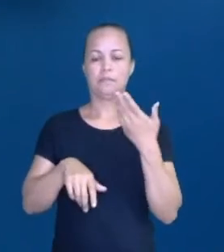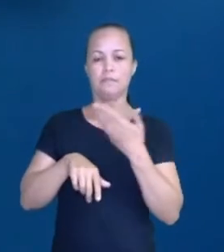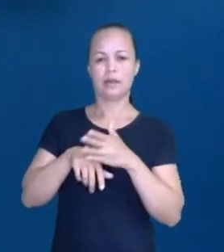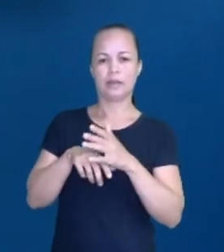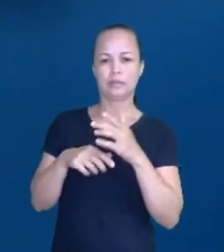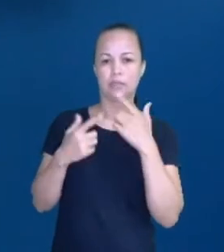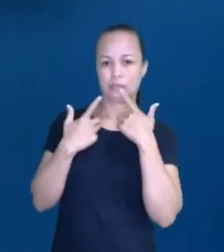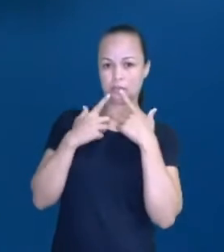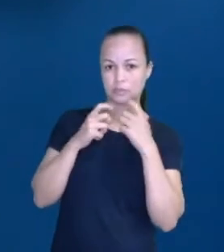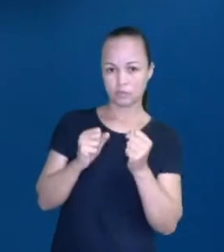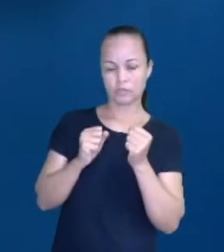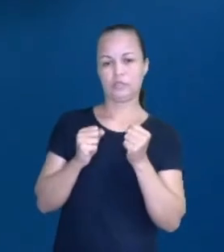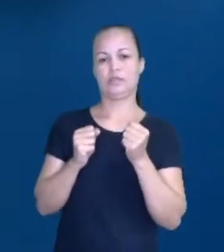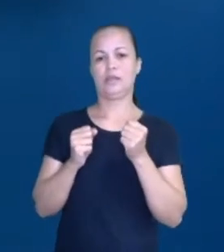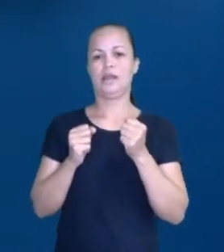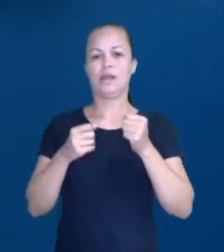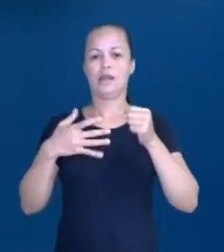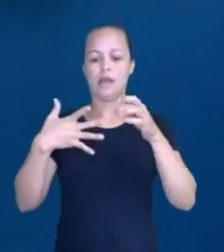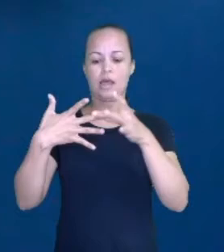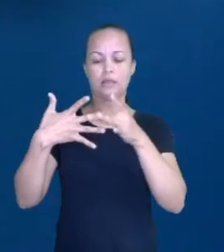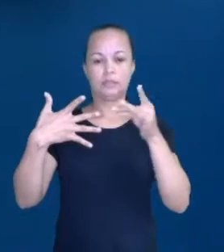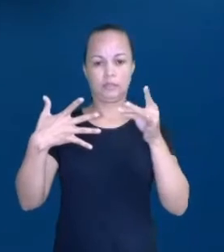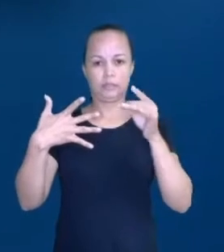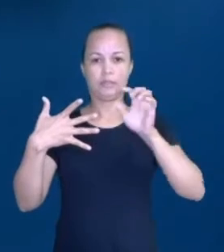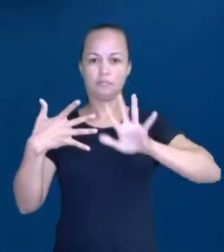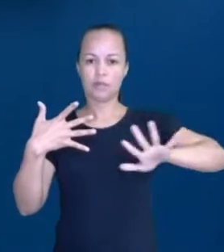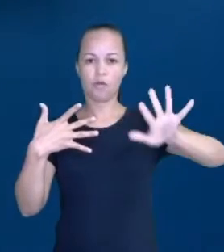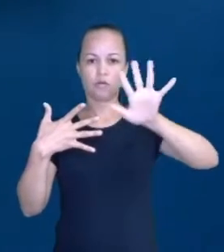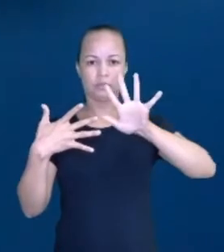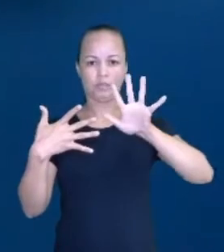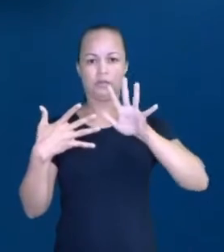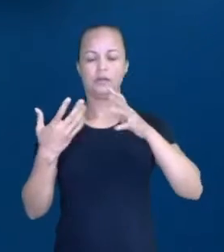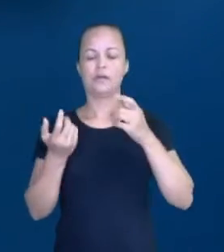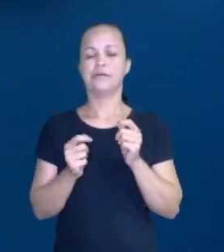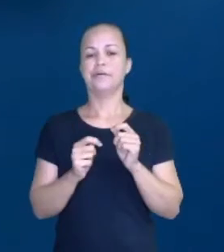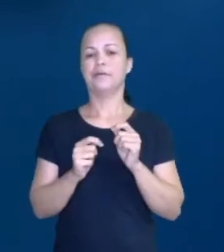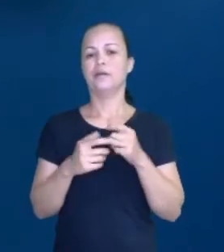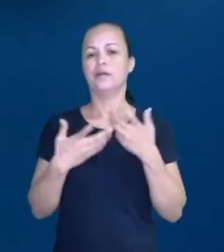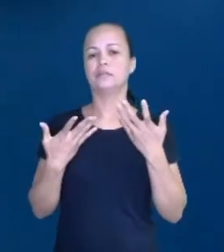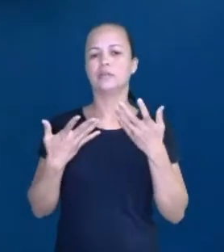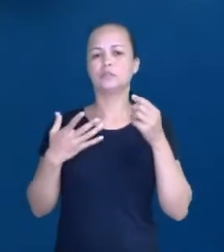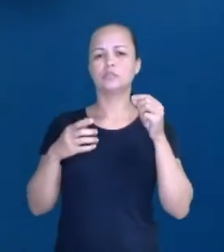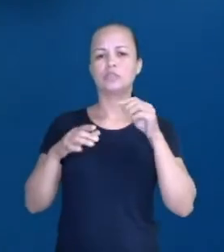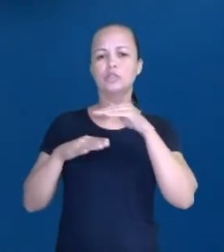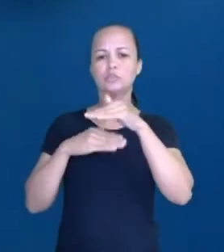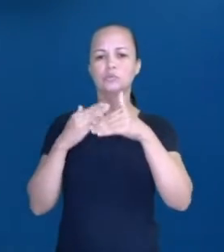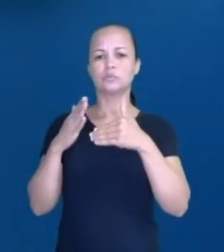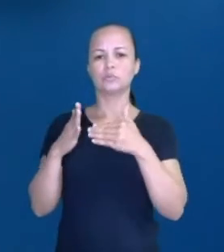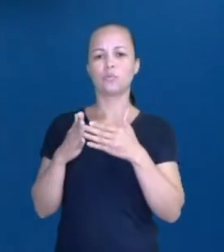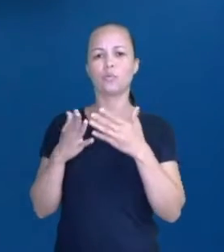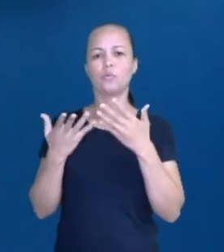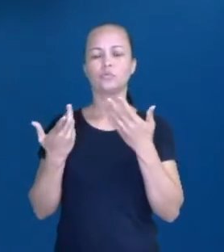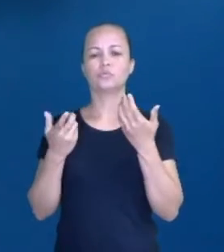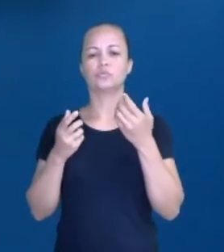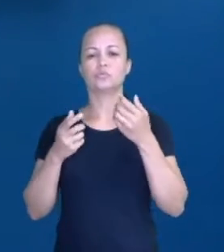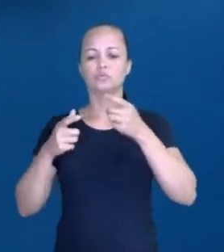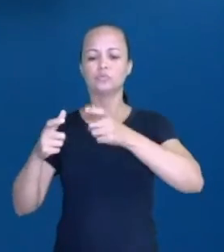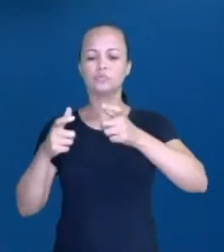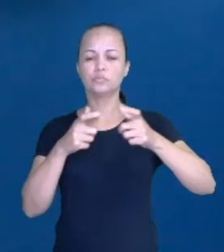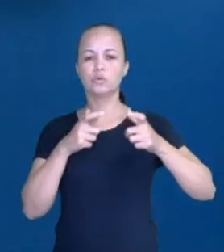análise linguística, semiótica, campos de atuação, está em todos os campos de